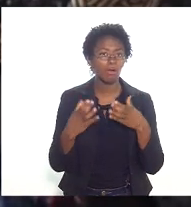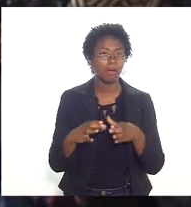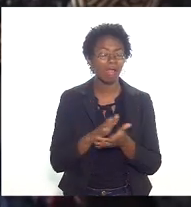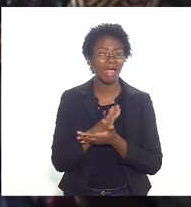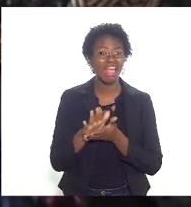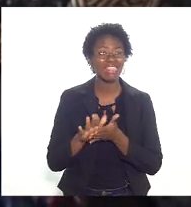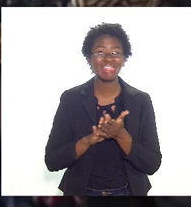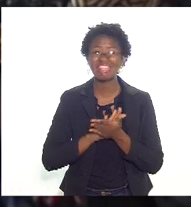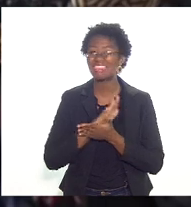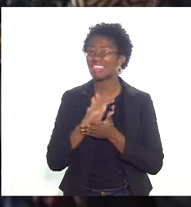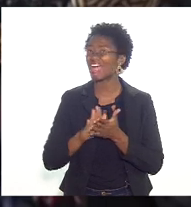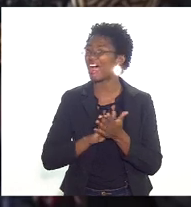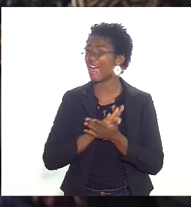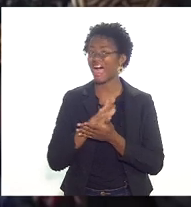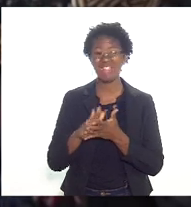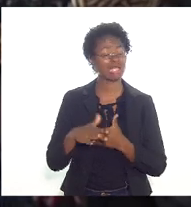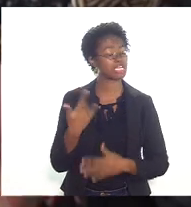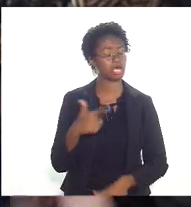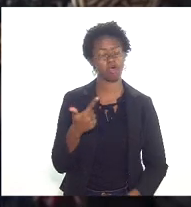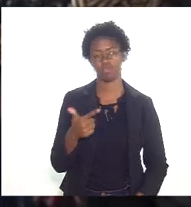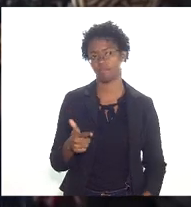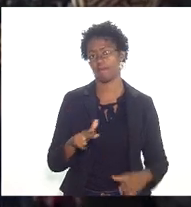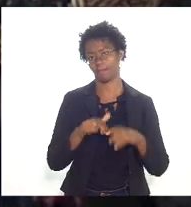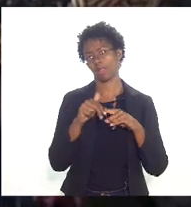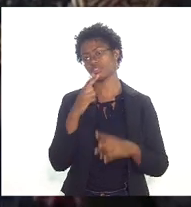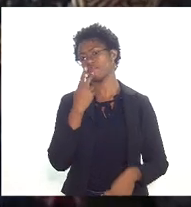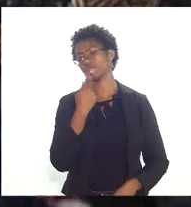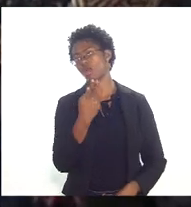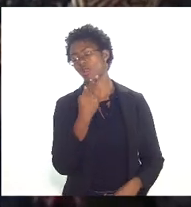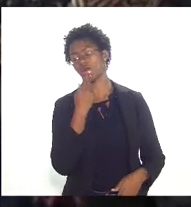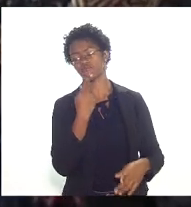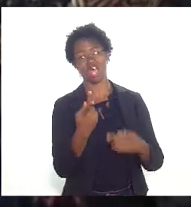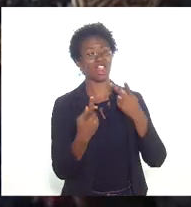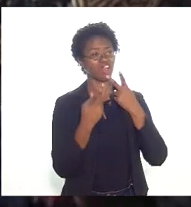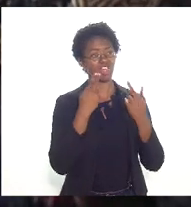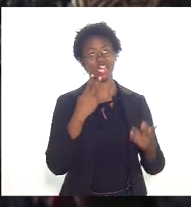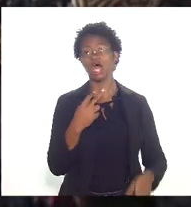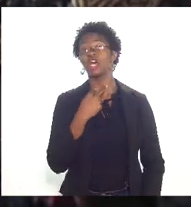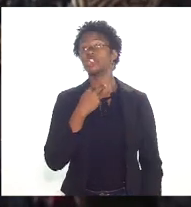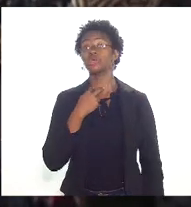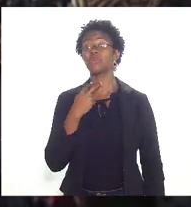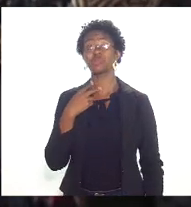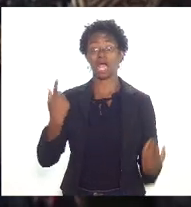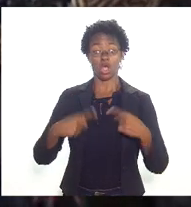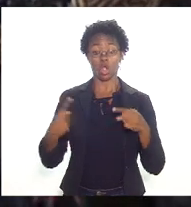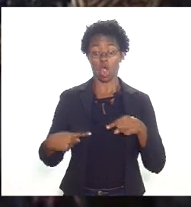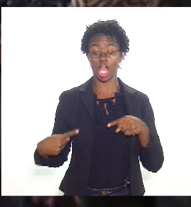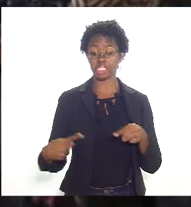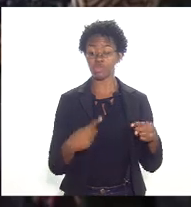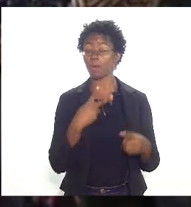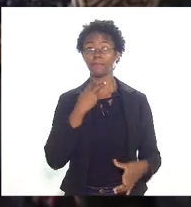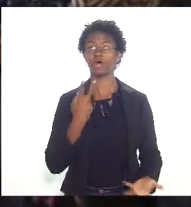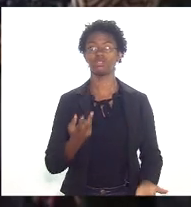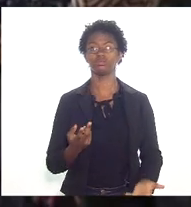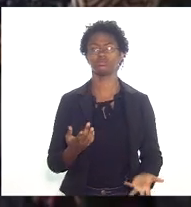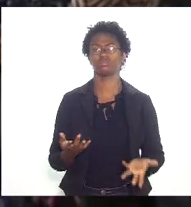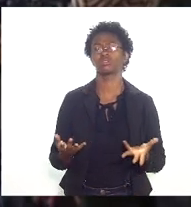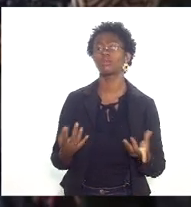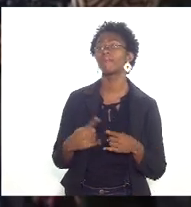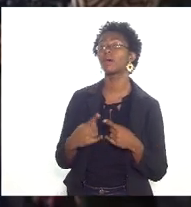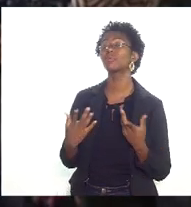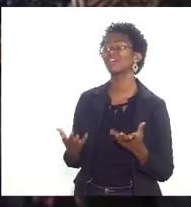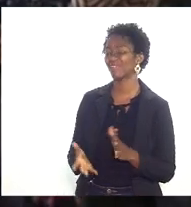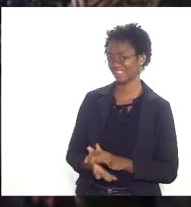com inexigibilidade porque dizia que não podia ter concorrência mas vai para que o presidente a